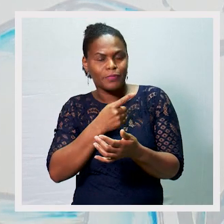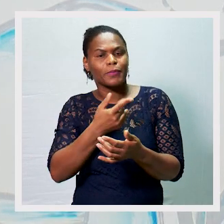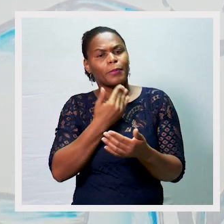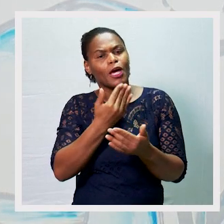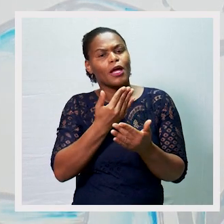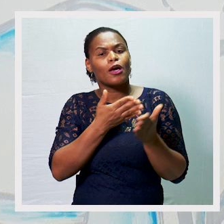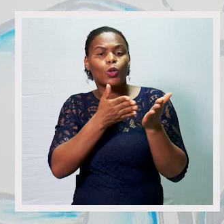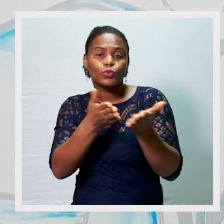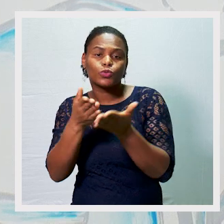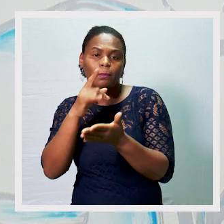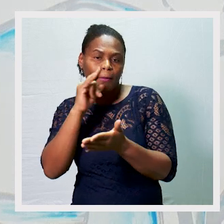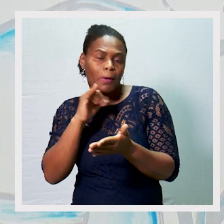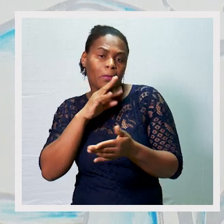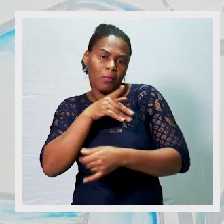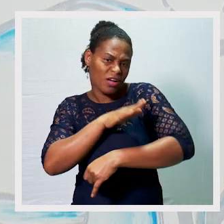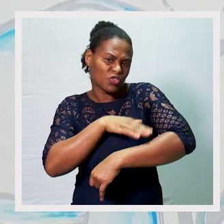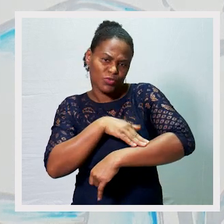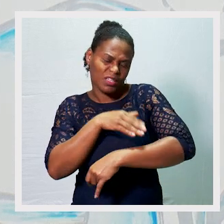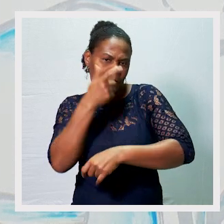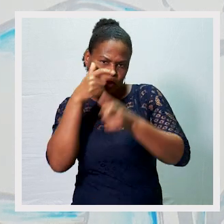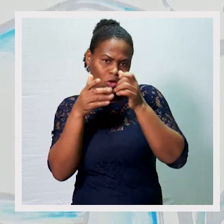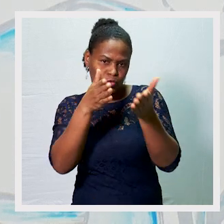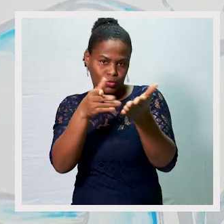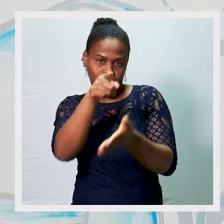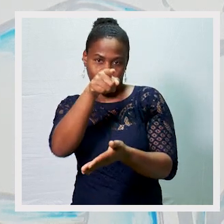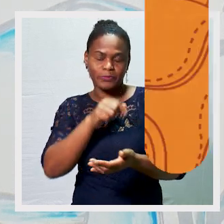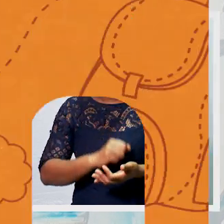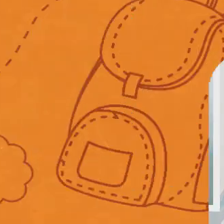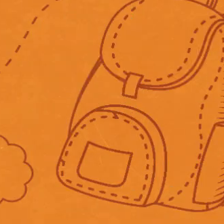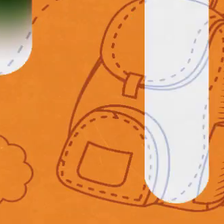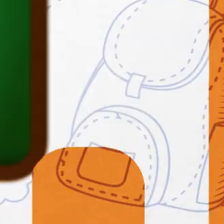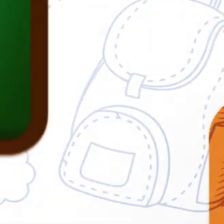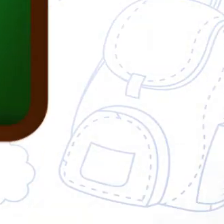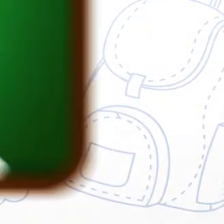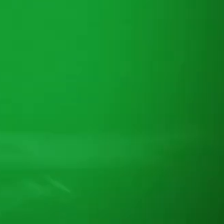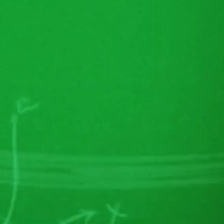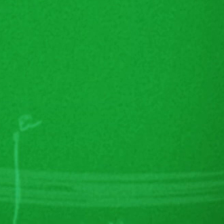ajuda aos vossos pais ou encarregados de educação.